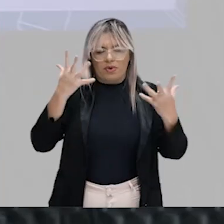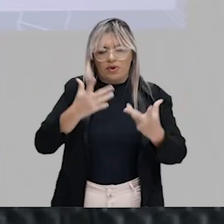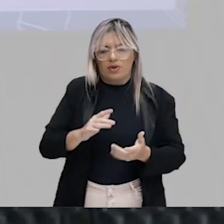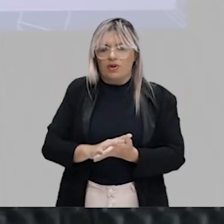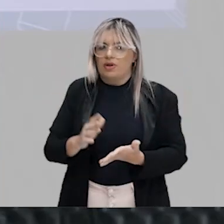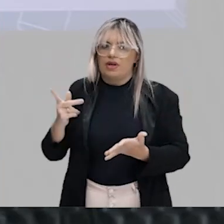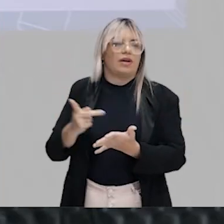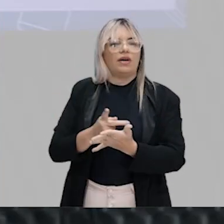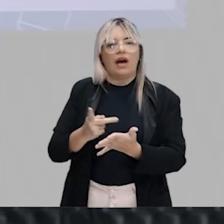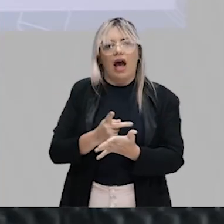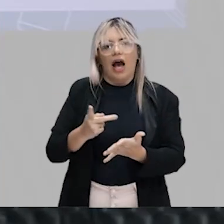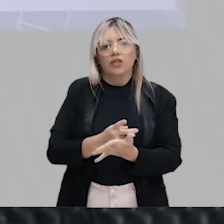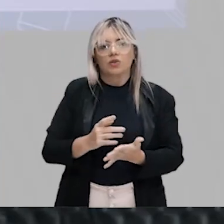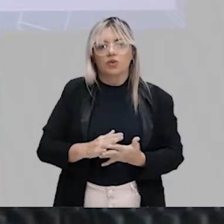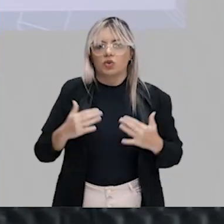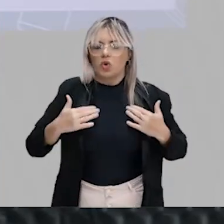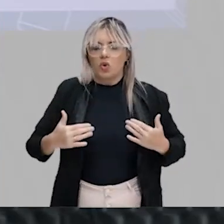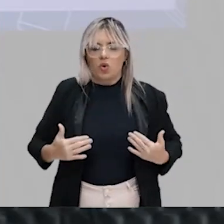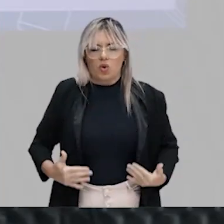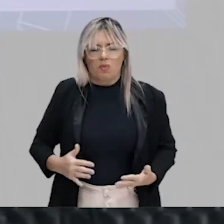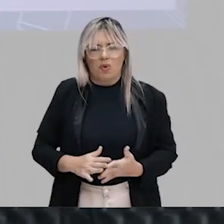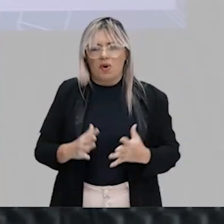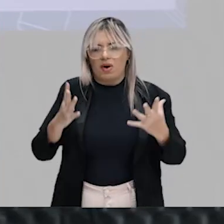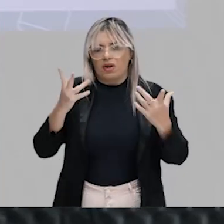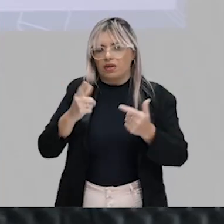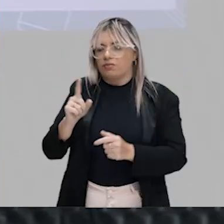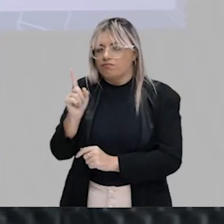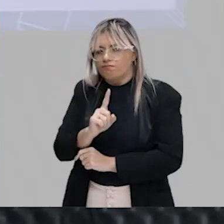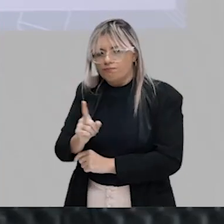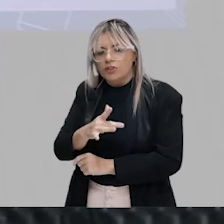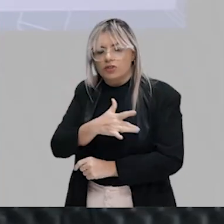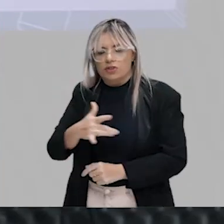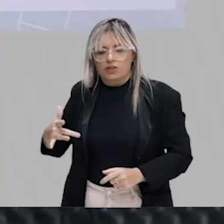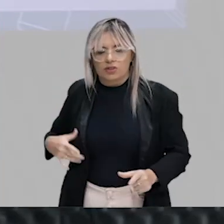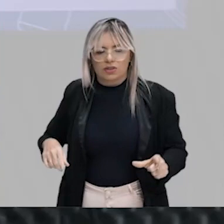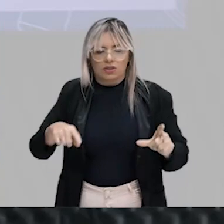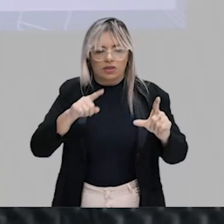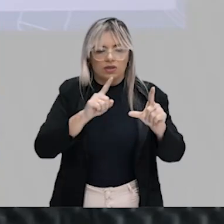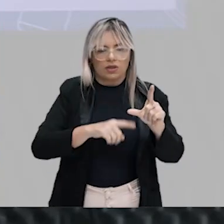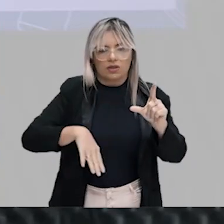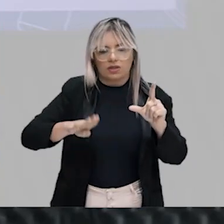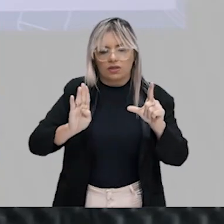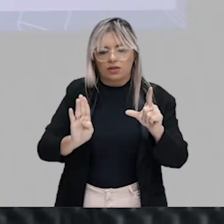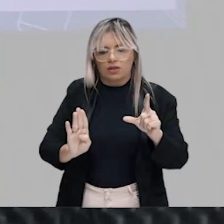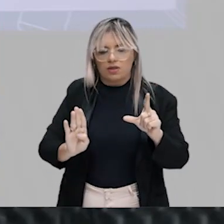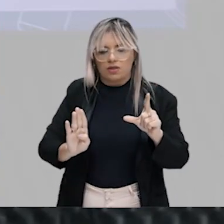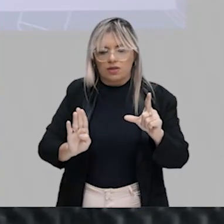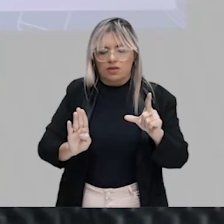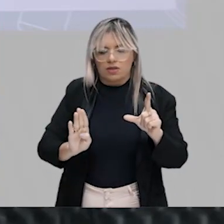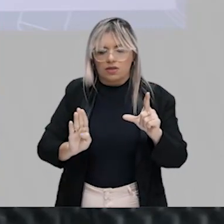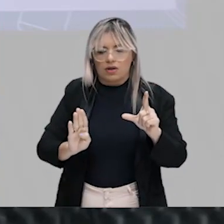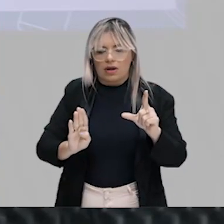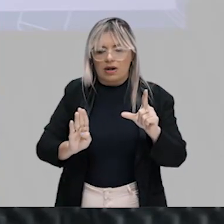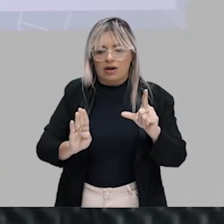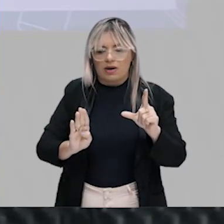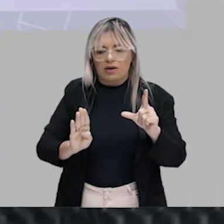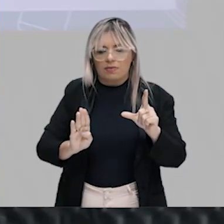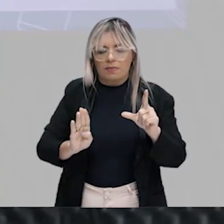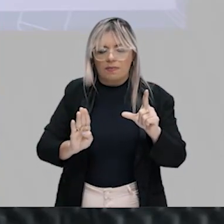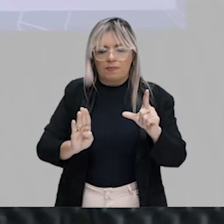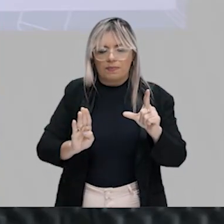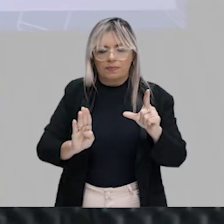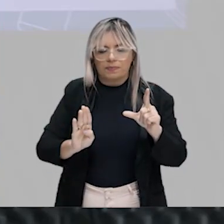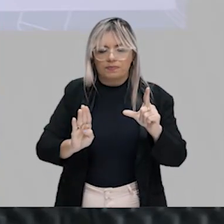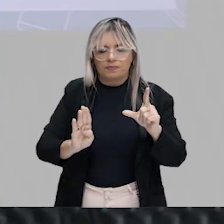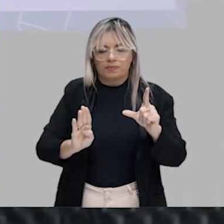eu não falo de corpo belo, eu falo de saúde. Valorizar o discurso da mídia, entendendo como incentivo à prática de atividade